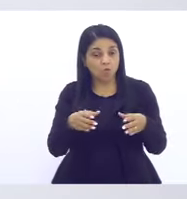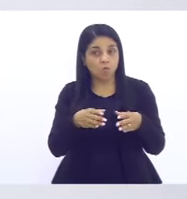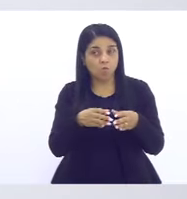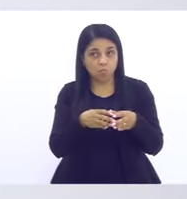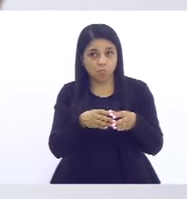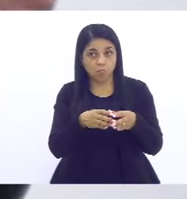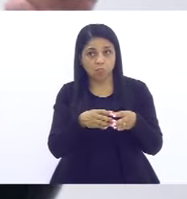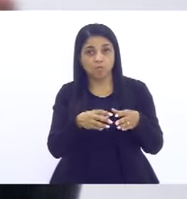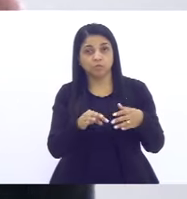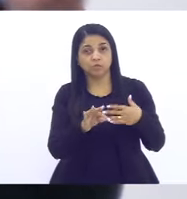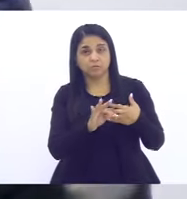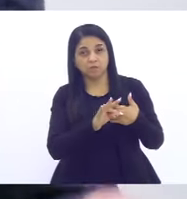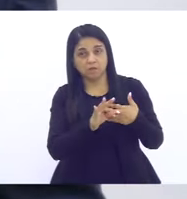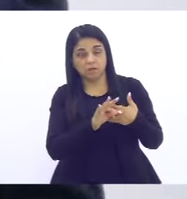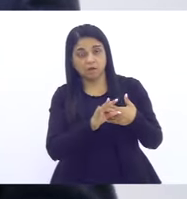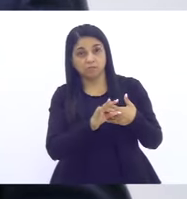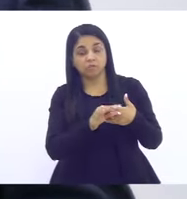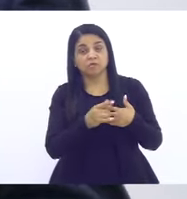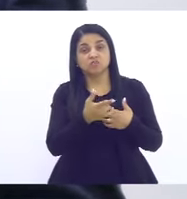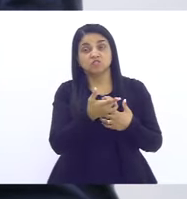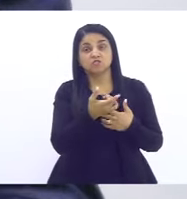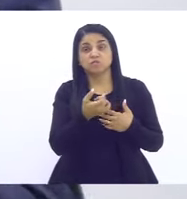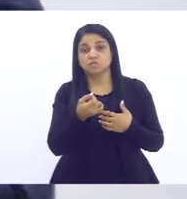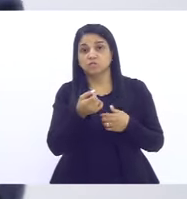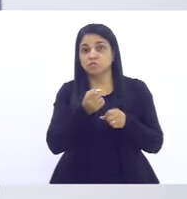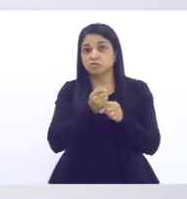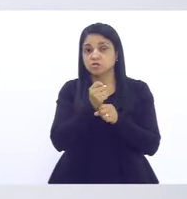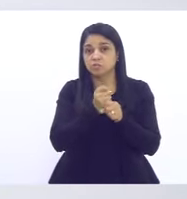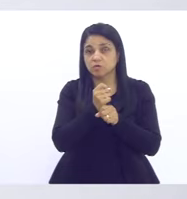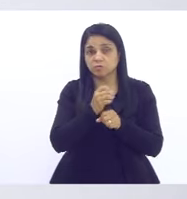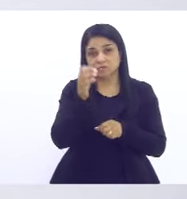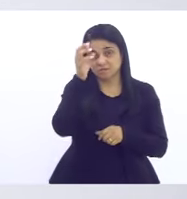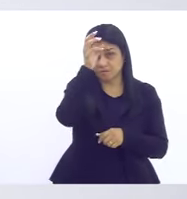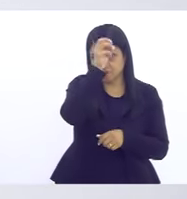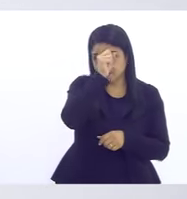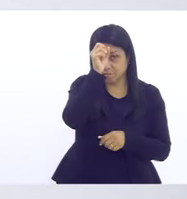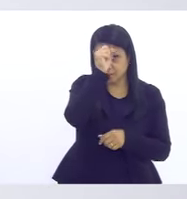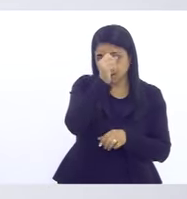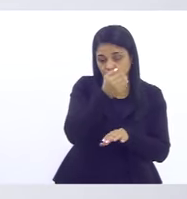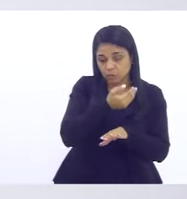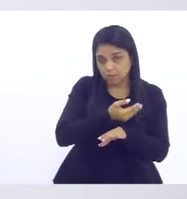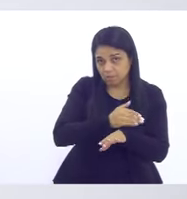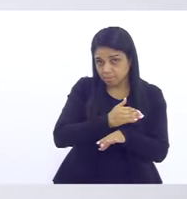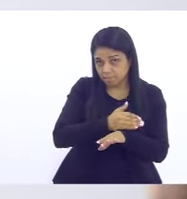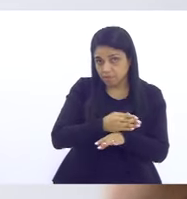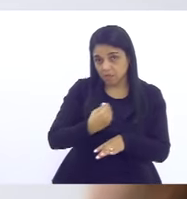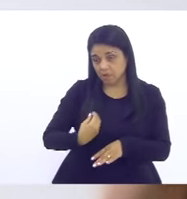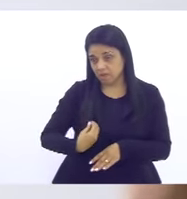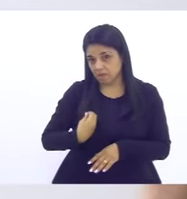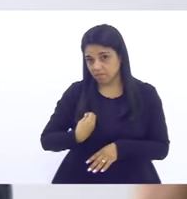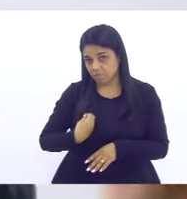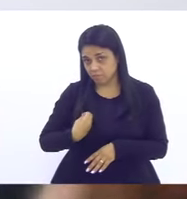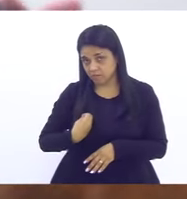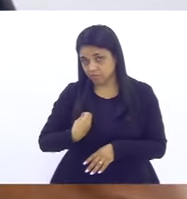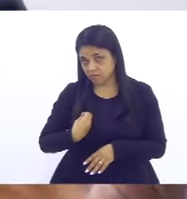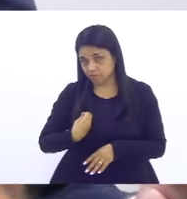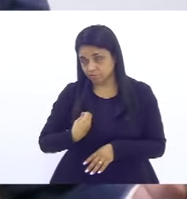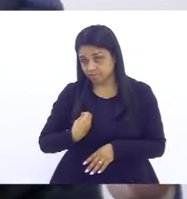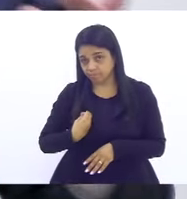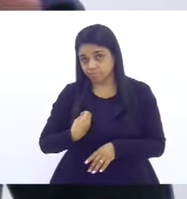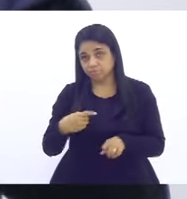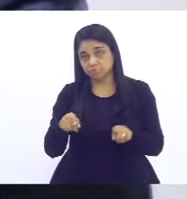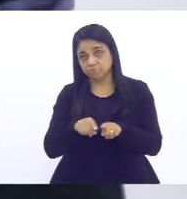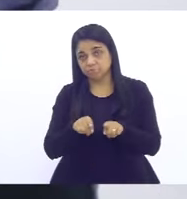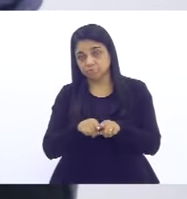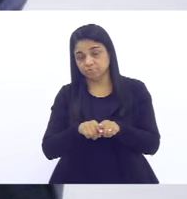ao longo desses últimos 20 anos, aprendeu com a prática e com a vida e com o consumo daquilo que